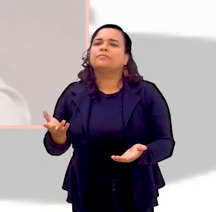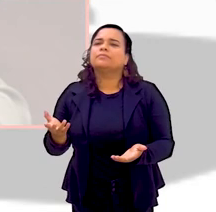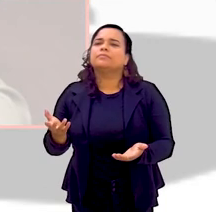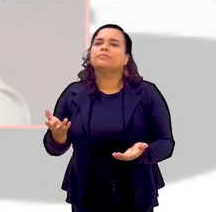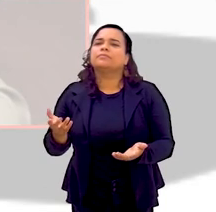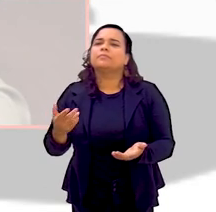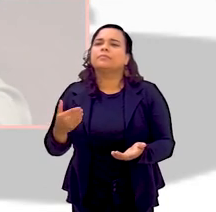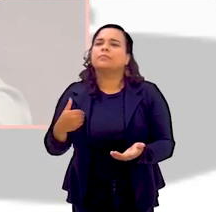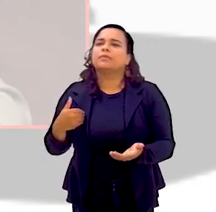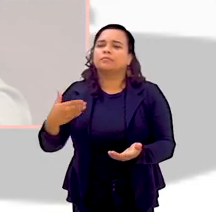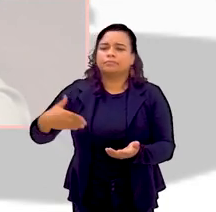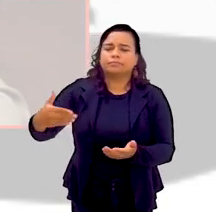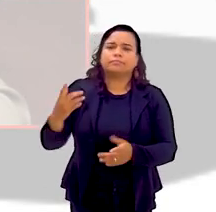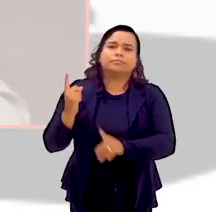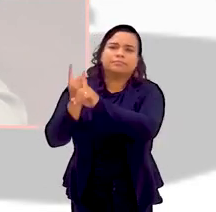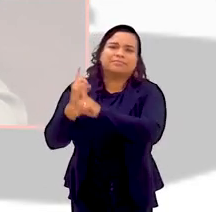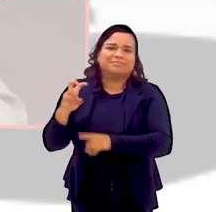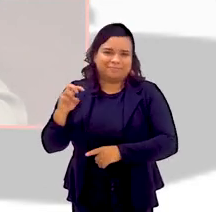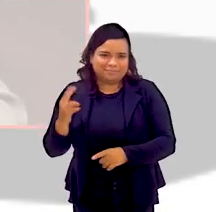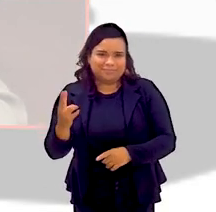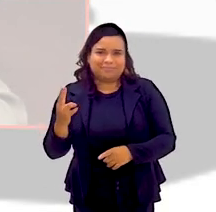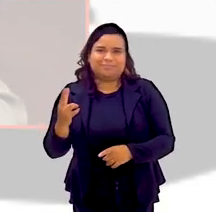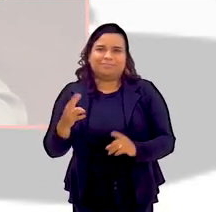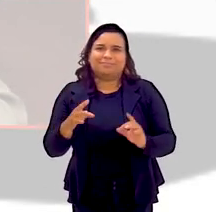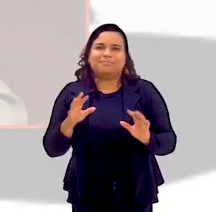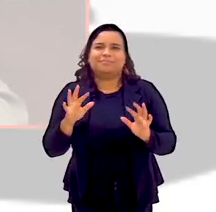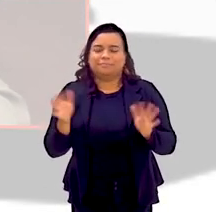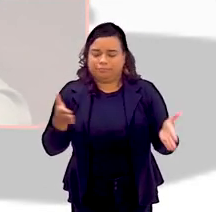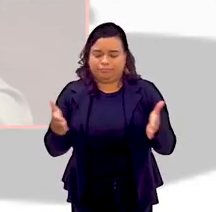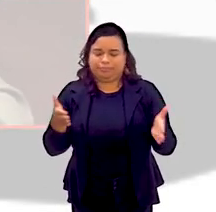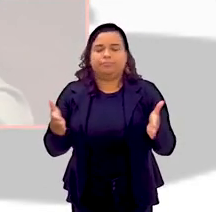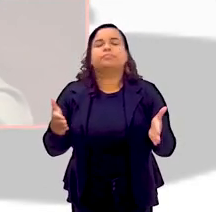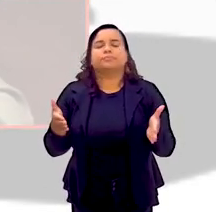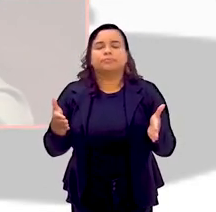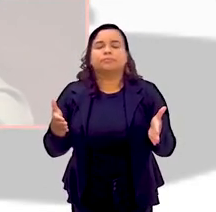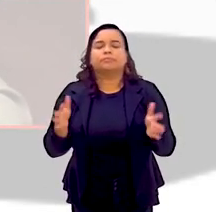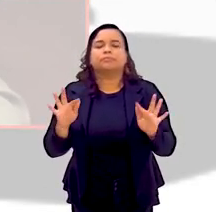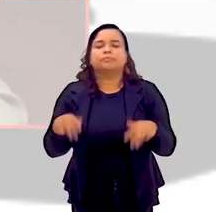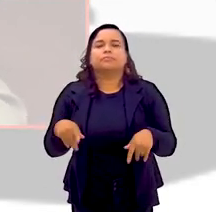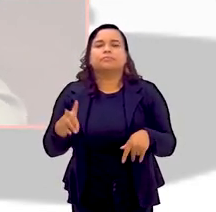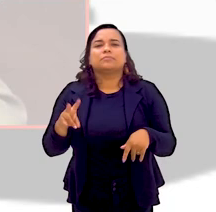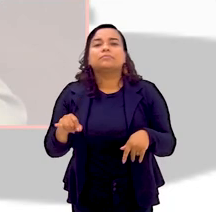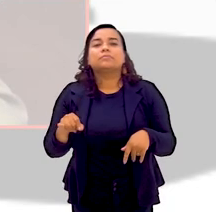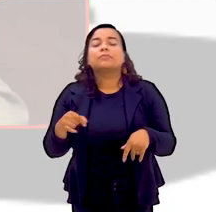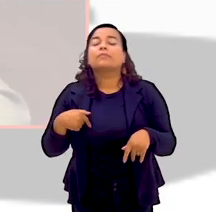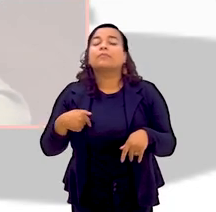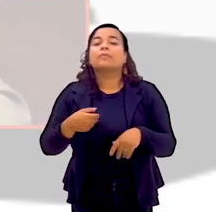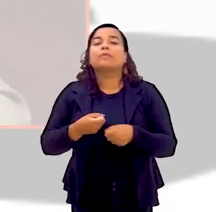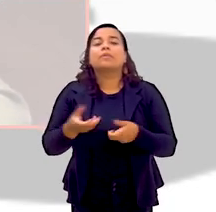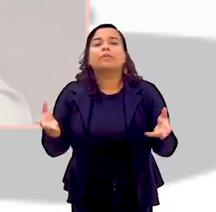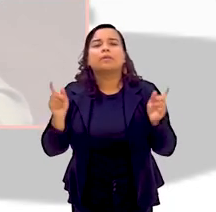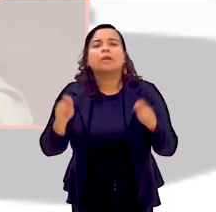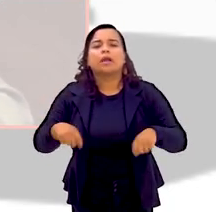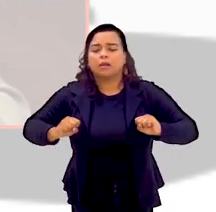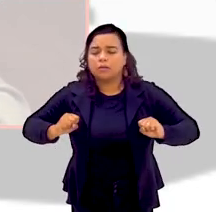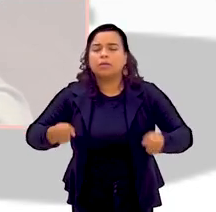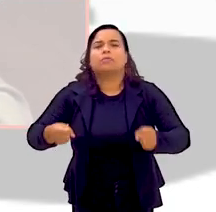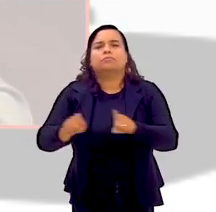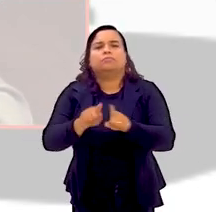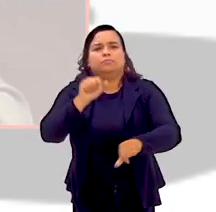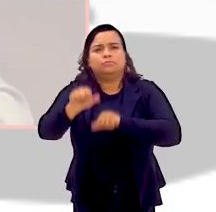está saindo daqui a pouco, está encerrando o mandato dele, propiciou um empenho e